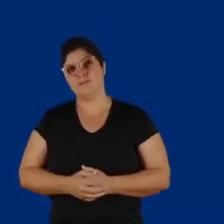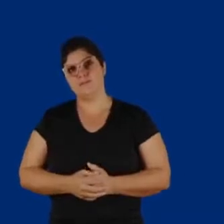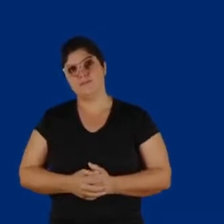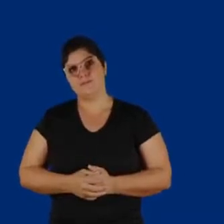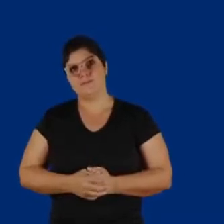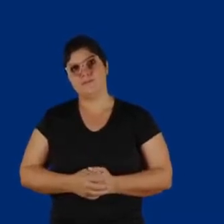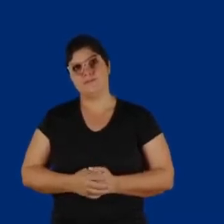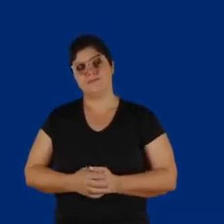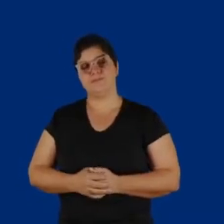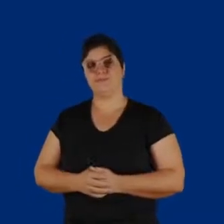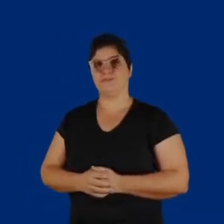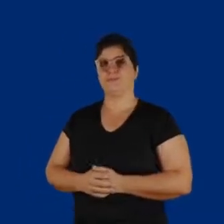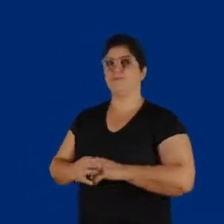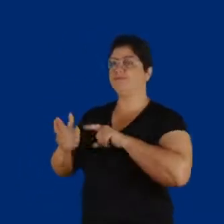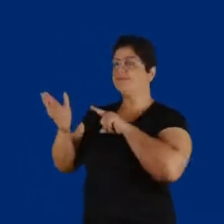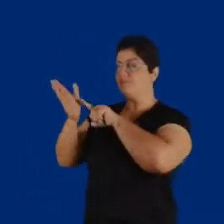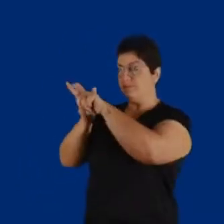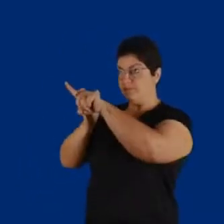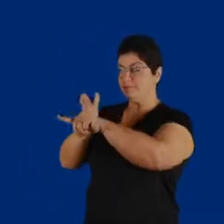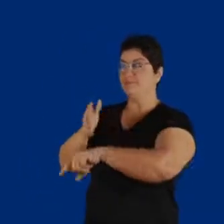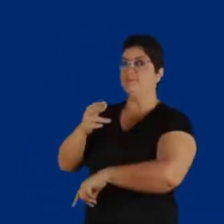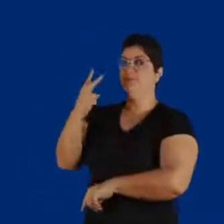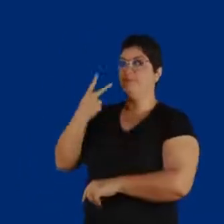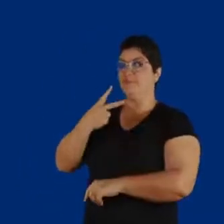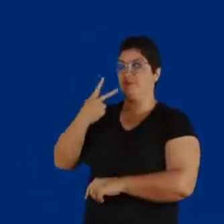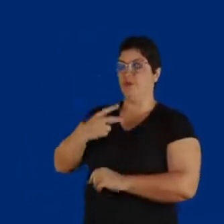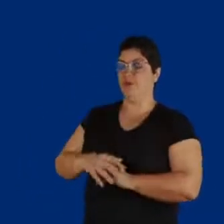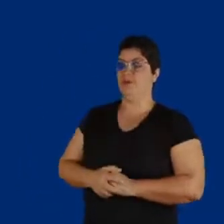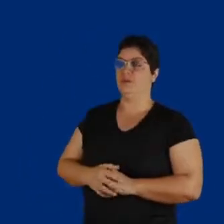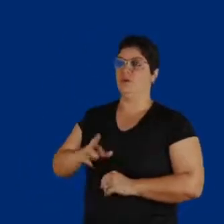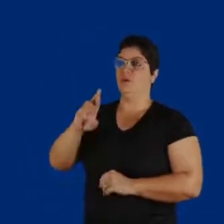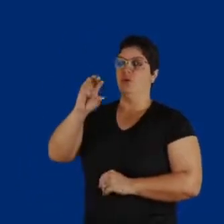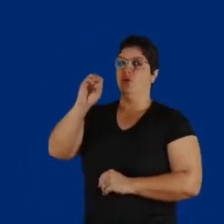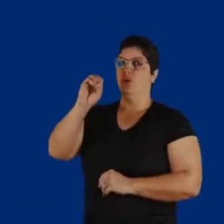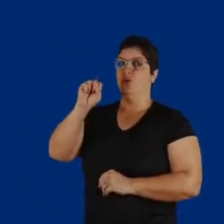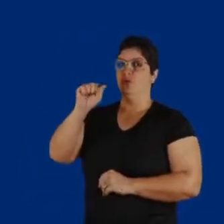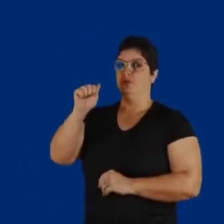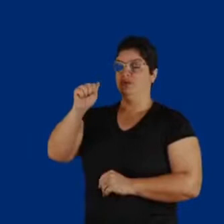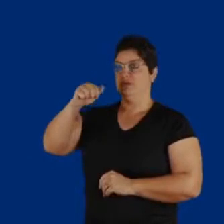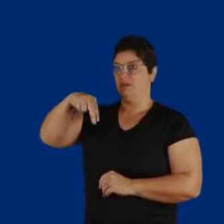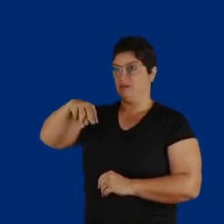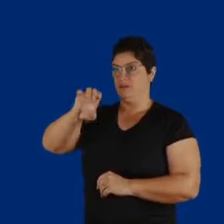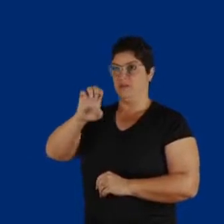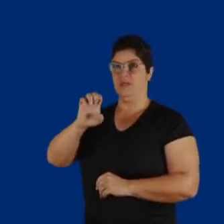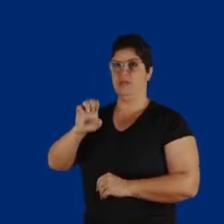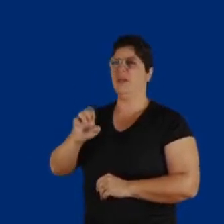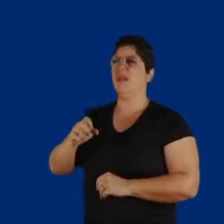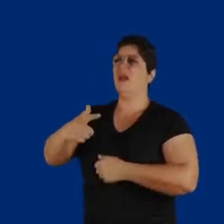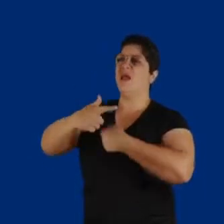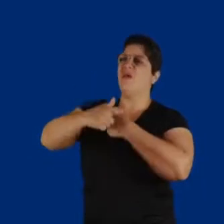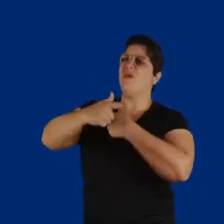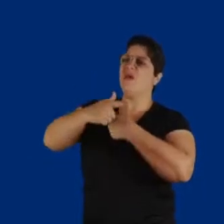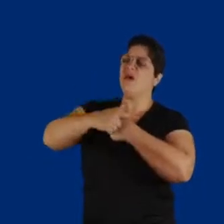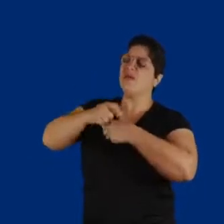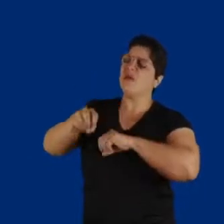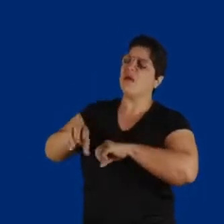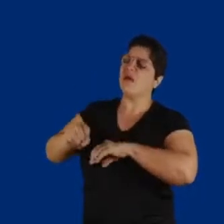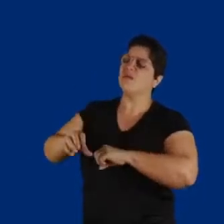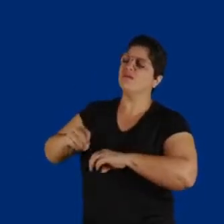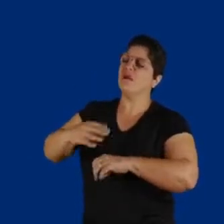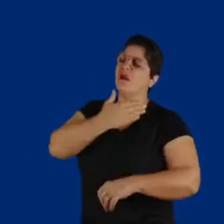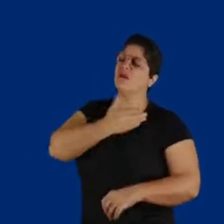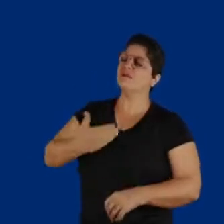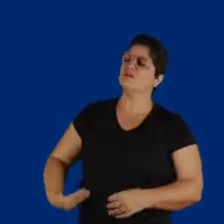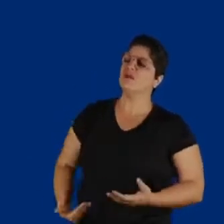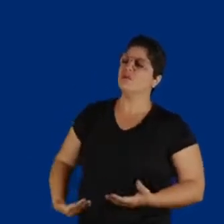A gente tem mais uma pergunta da Rosane Dias. Ela pergunta: qual o papel da educação pública para